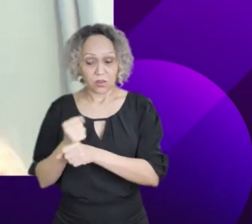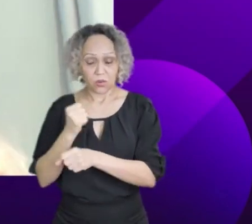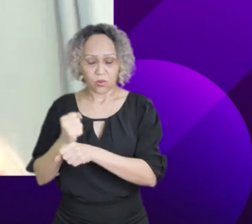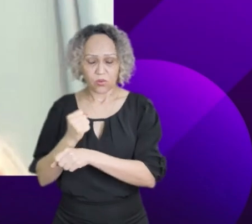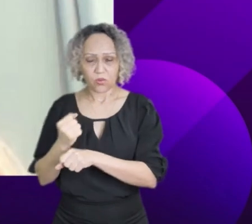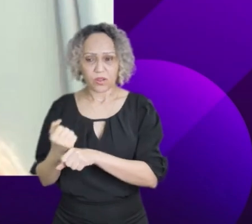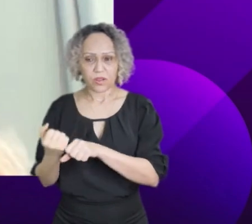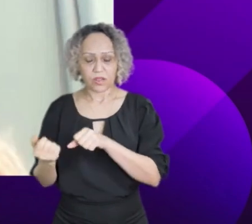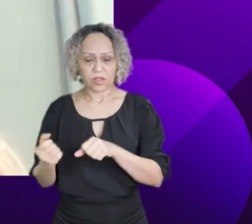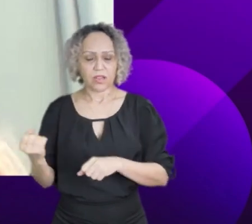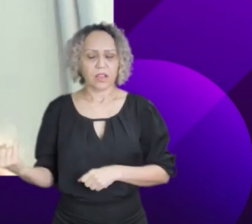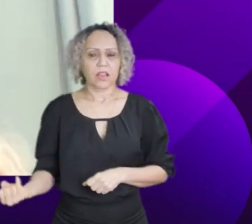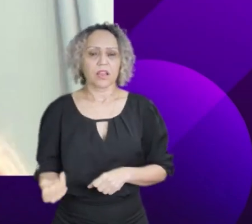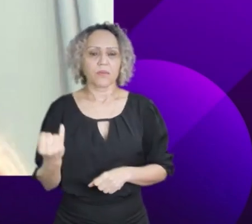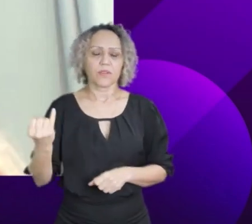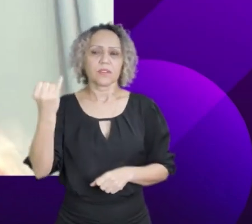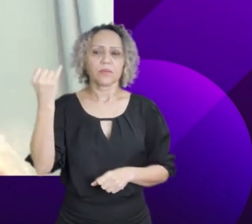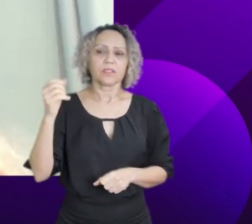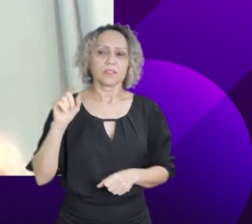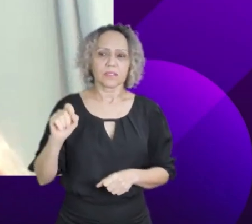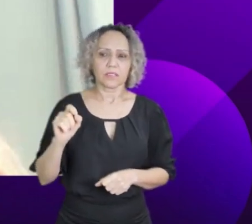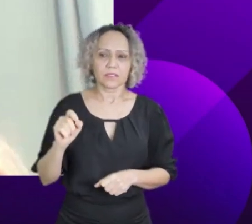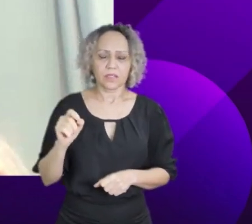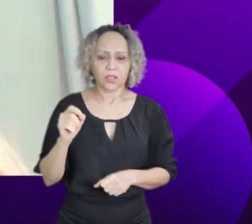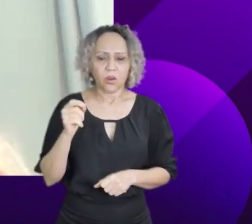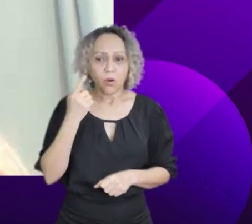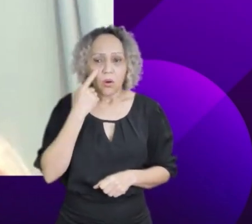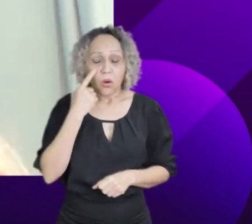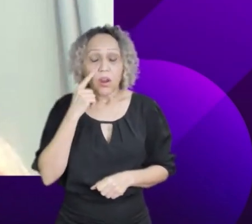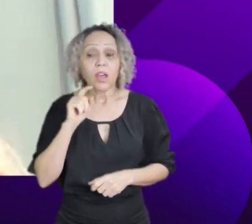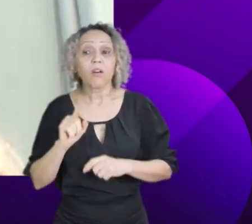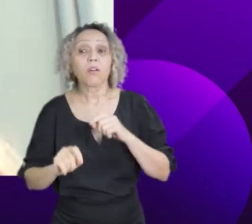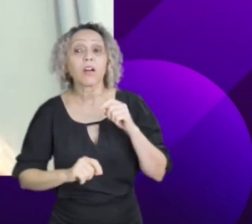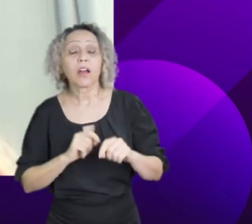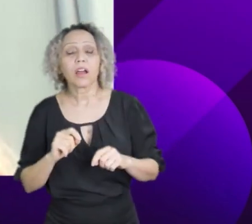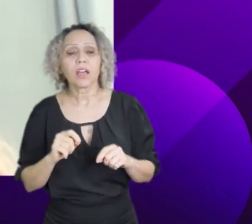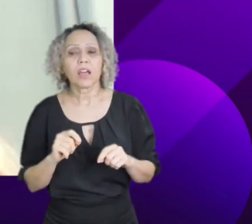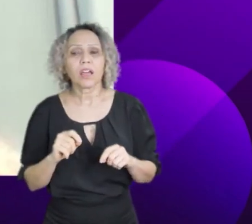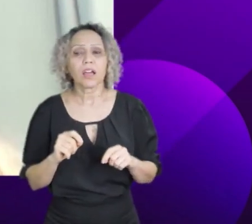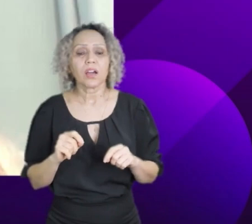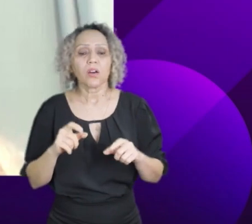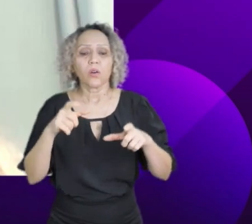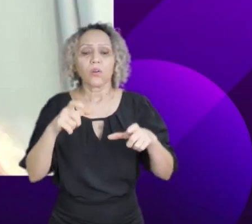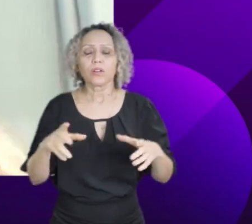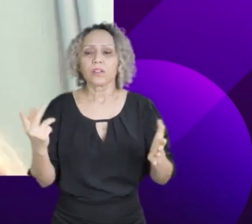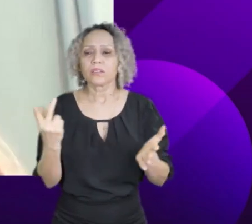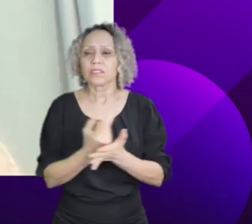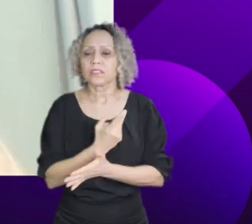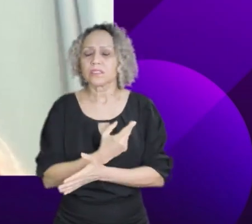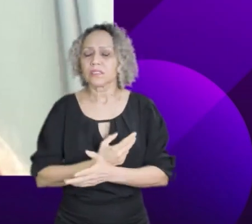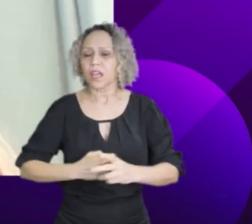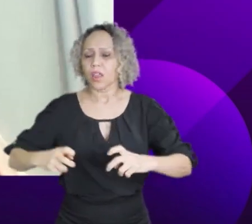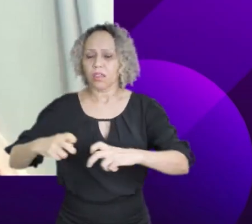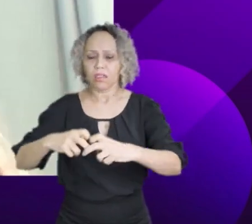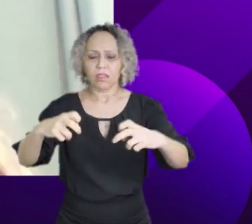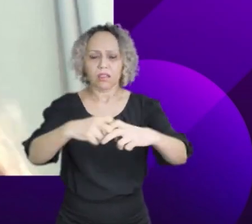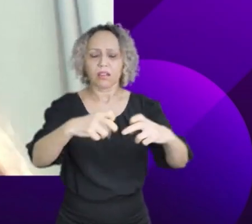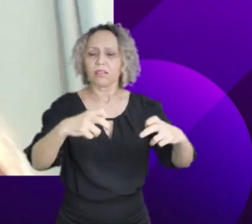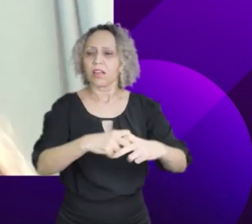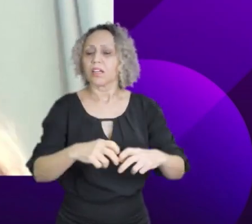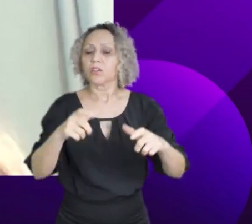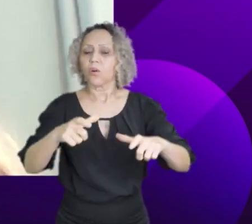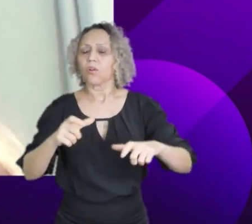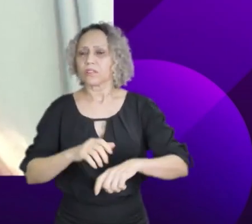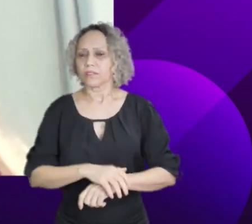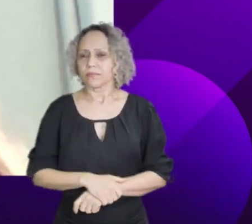É muito importante olhar o dado de onde é que estão acontecendo as colisões envolvendo ciclistas, por